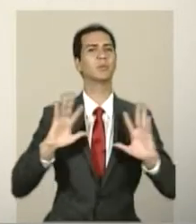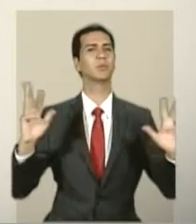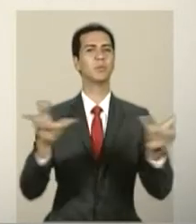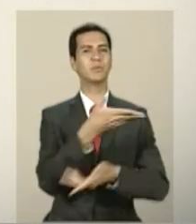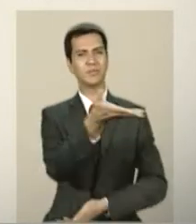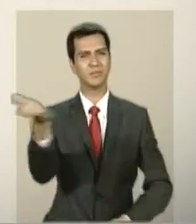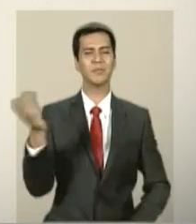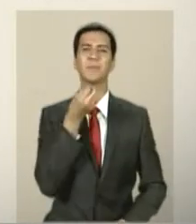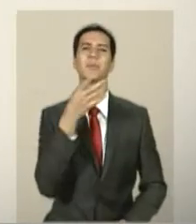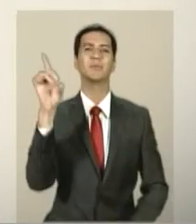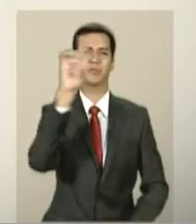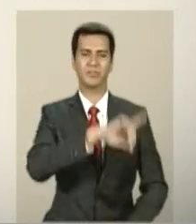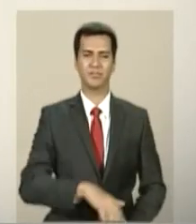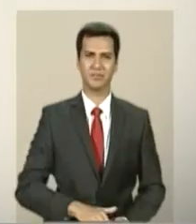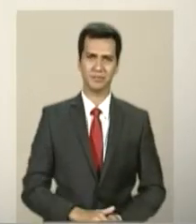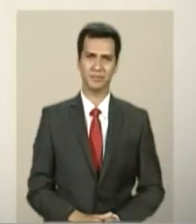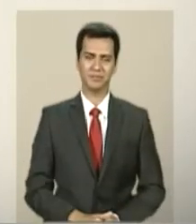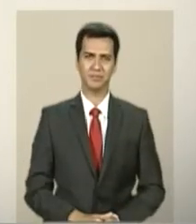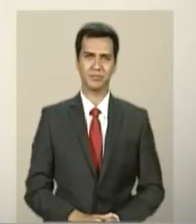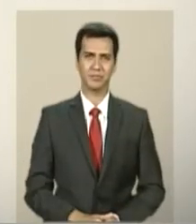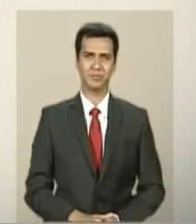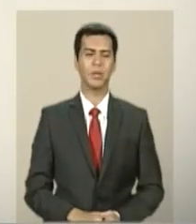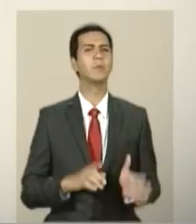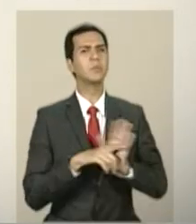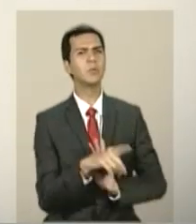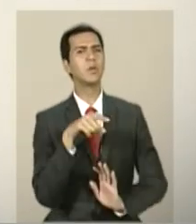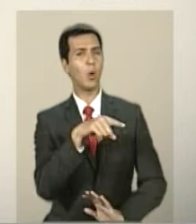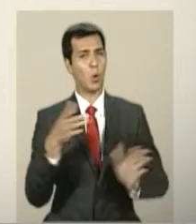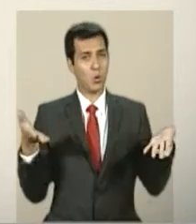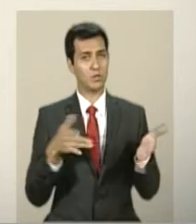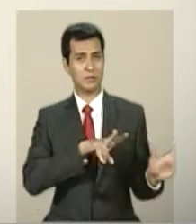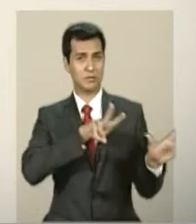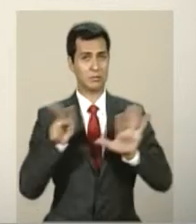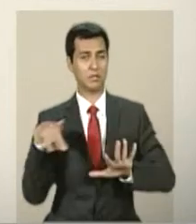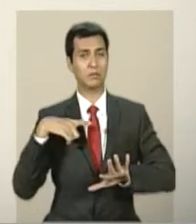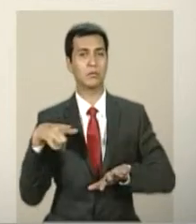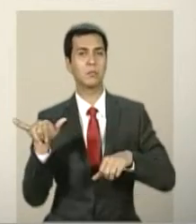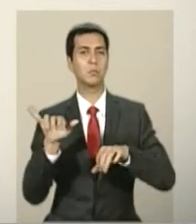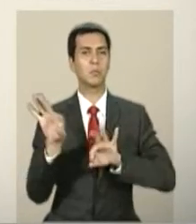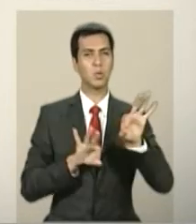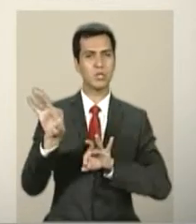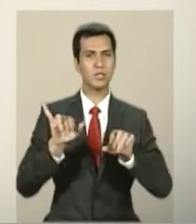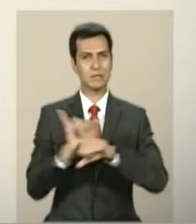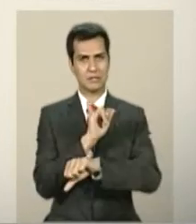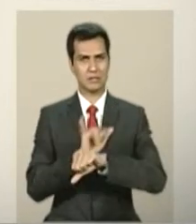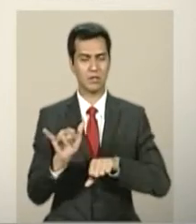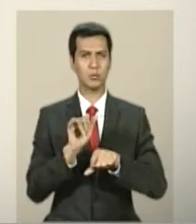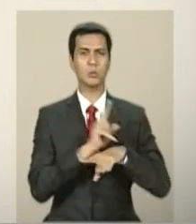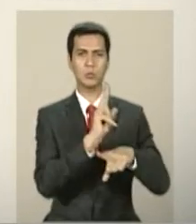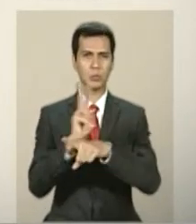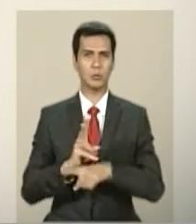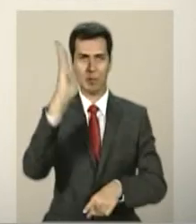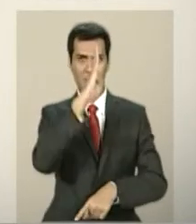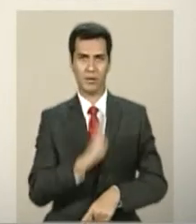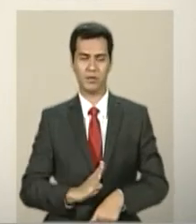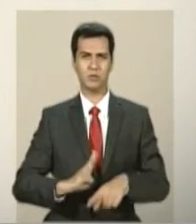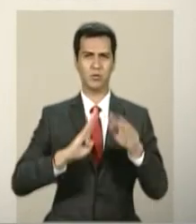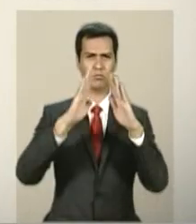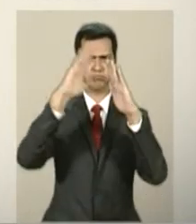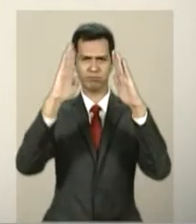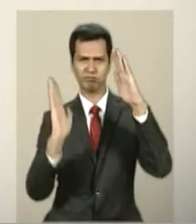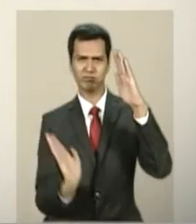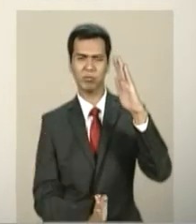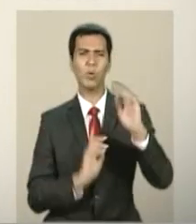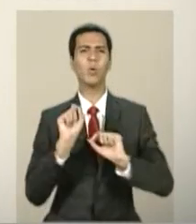para todos os nossos ouvidos desta semana o plano estratégico de fronteiras completou 4 meses já dá para fazer uma avaliação do